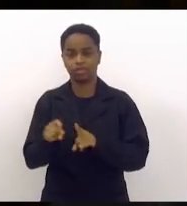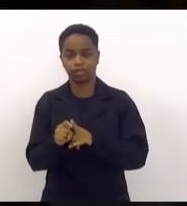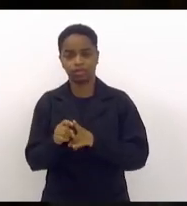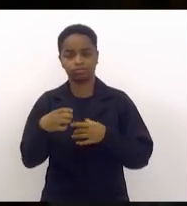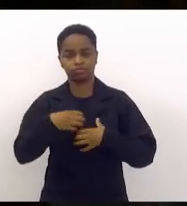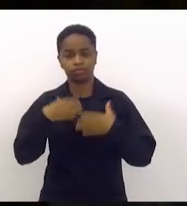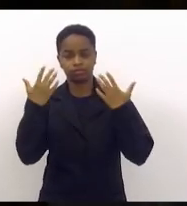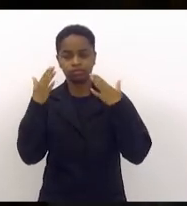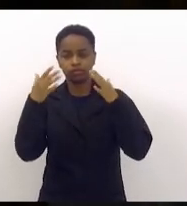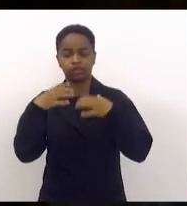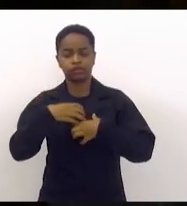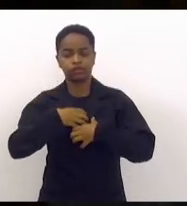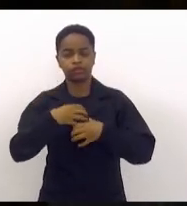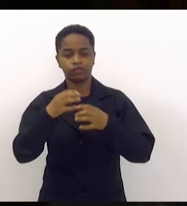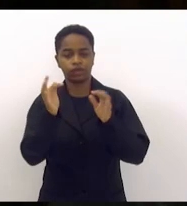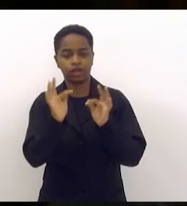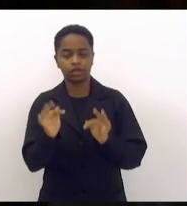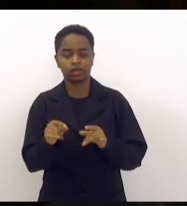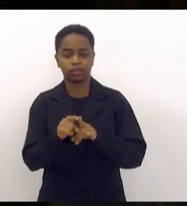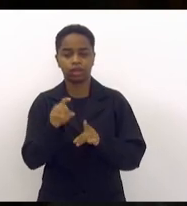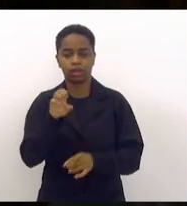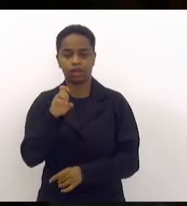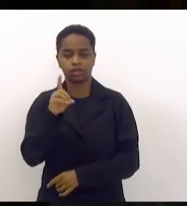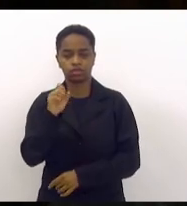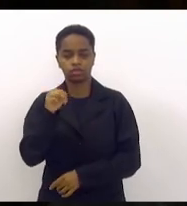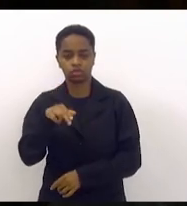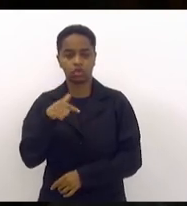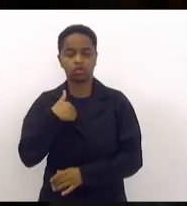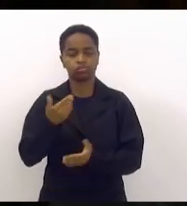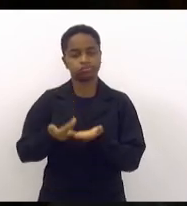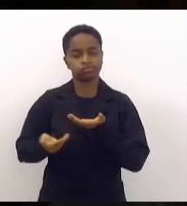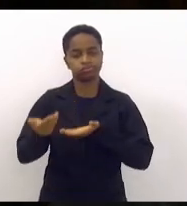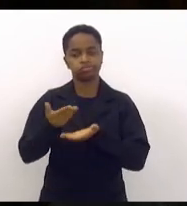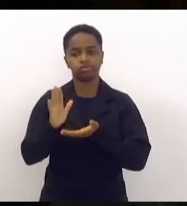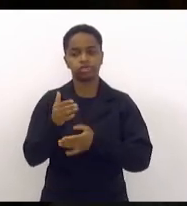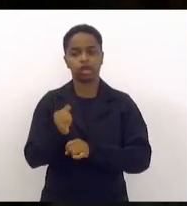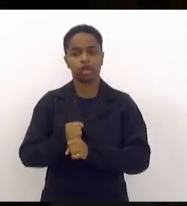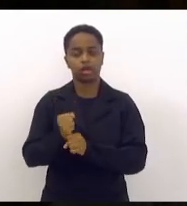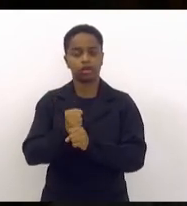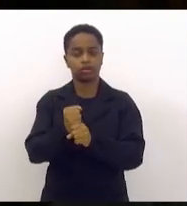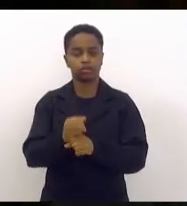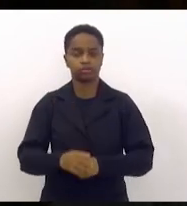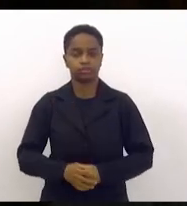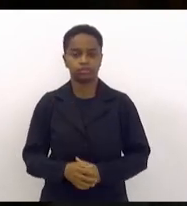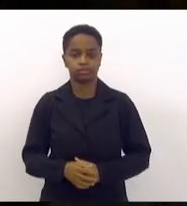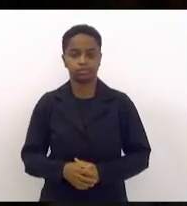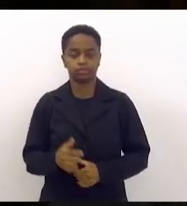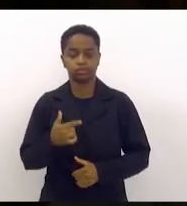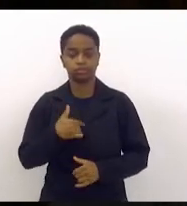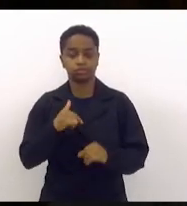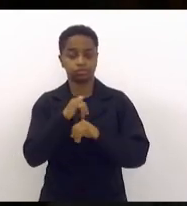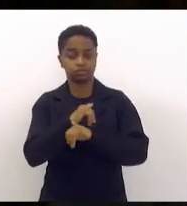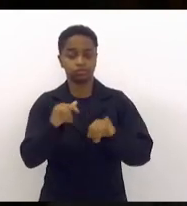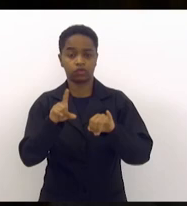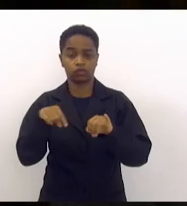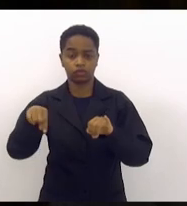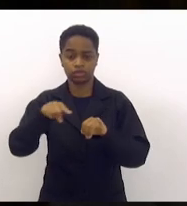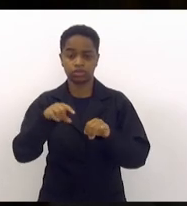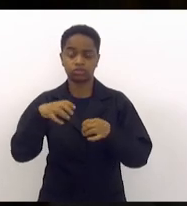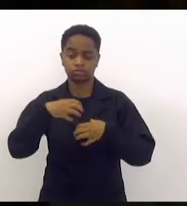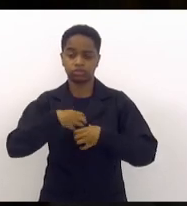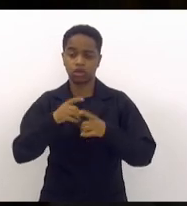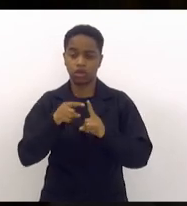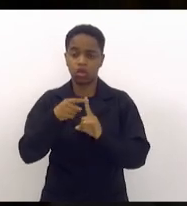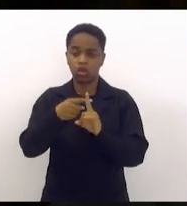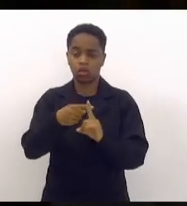Edson lá no canto com quem eu já vido há muitos e muitos anos tem uma palavra de otimismo gente quando as